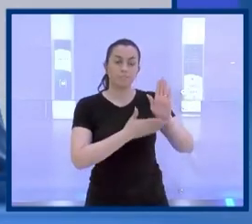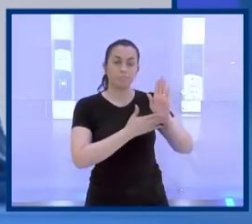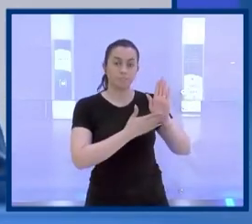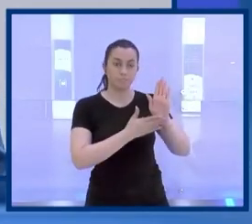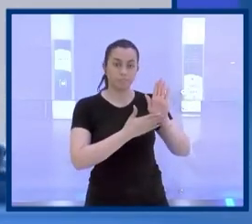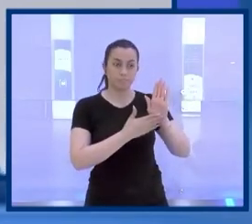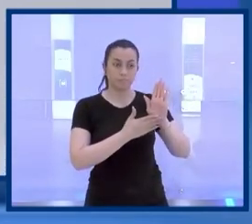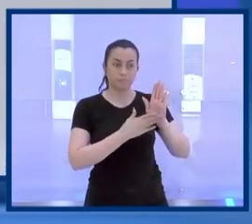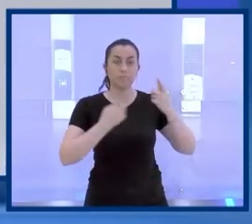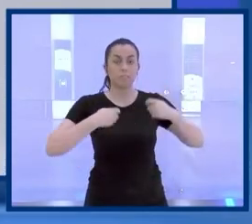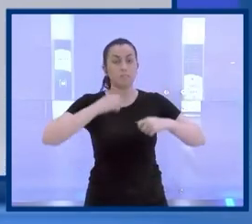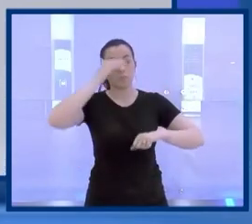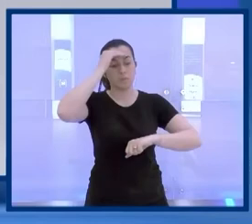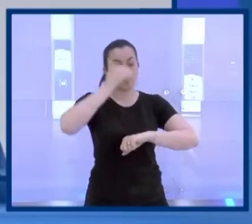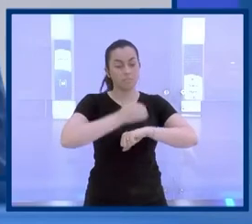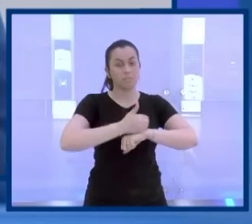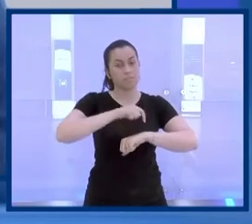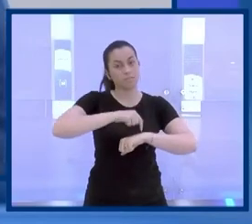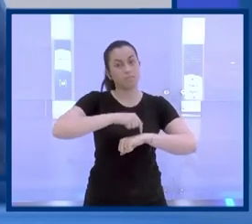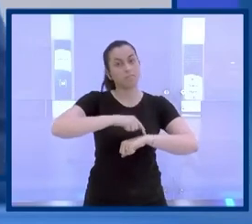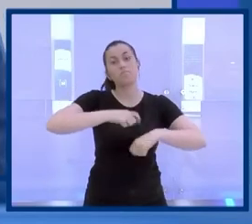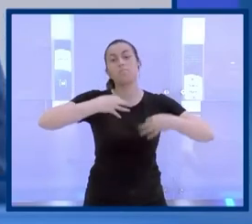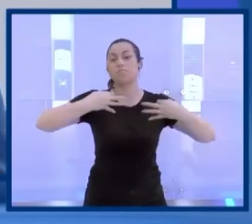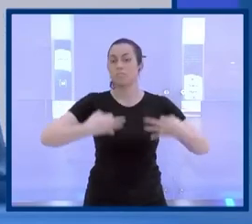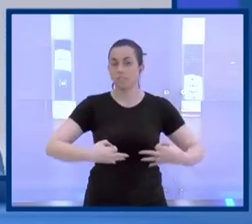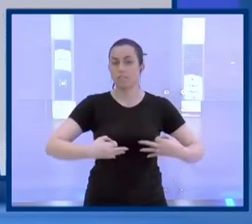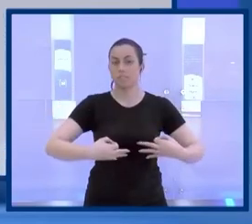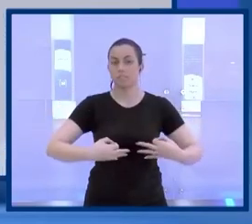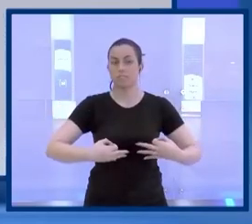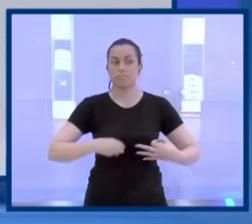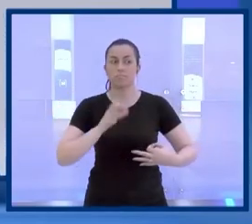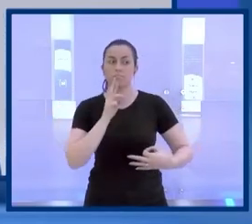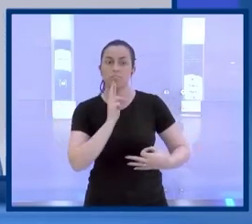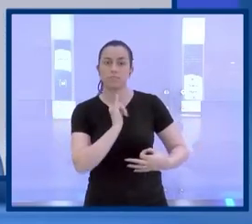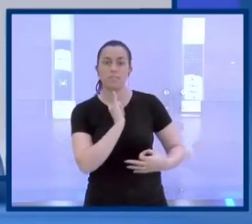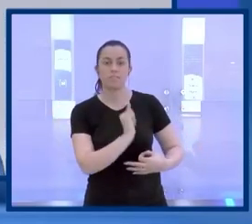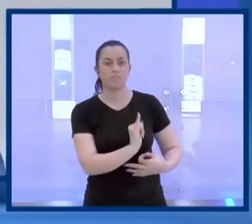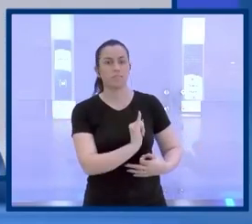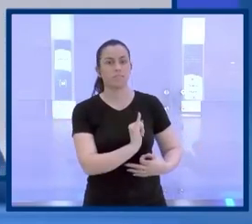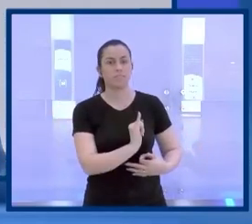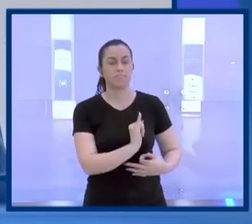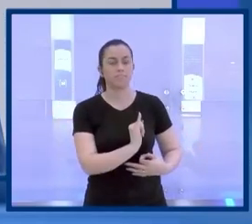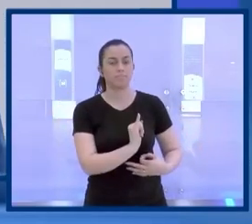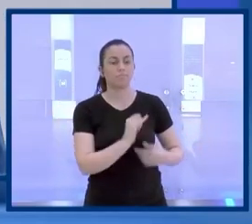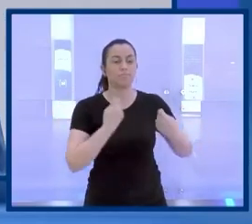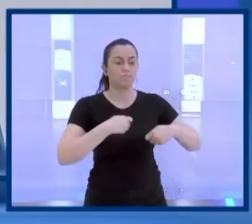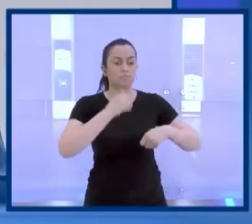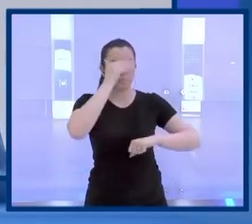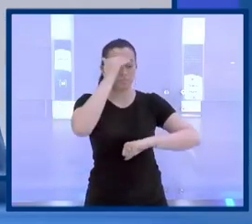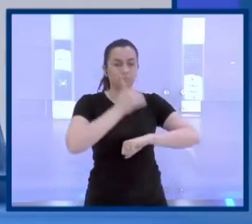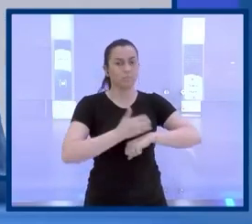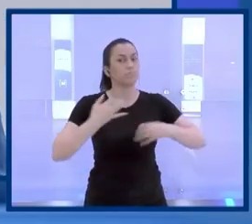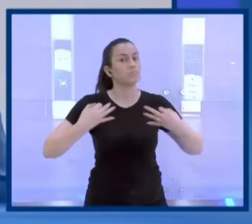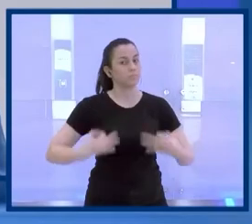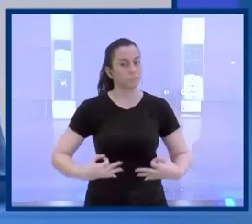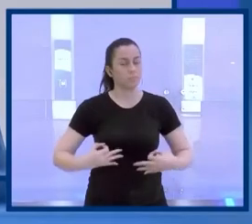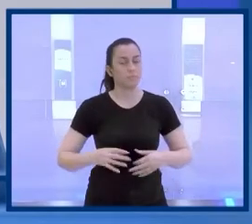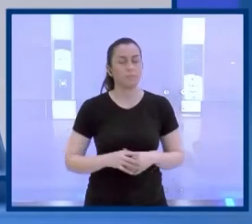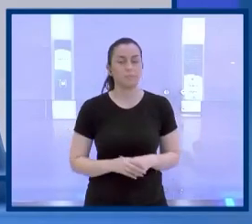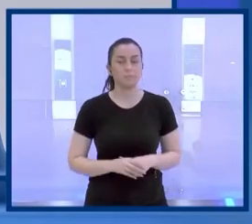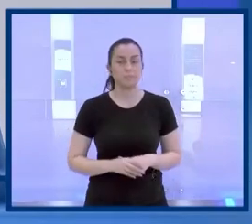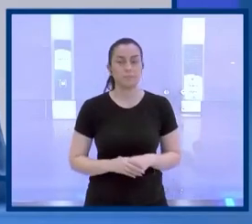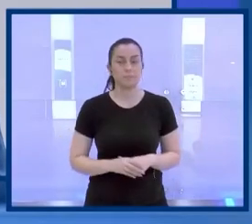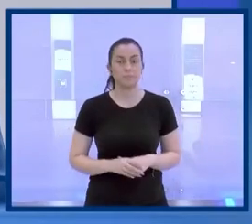respeitar o intervalo mínimo entre propostas informado por mim, que terá como base o último valor ofertado pela própria proponente.